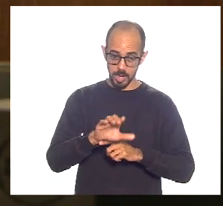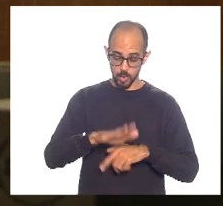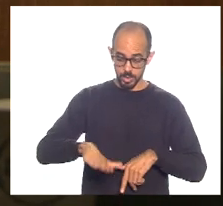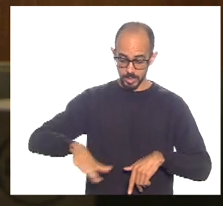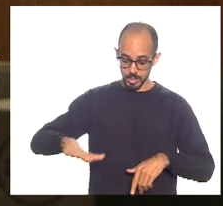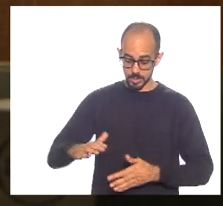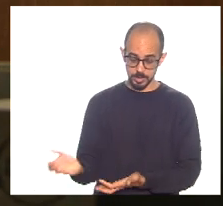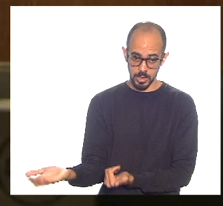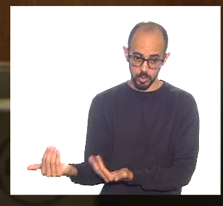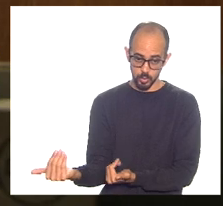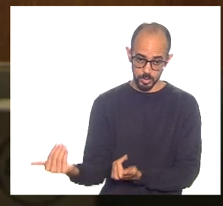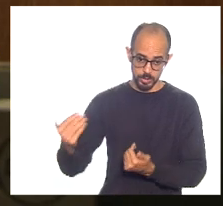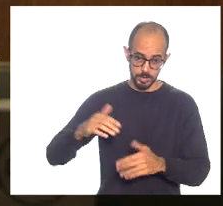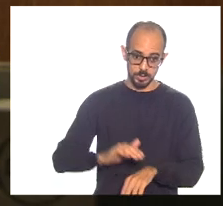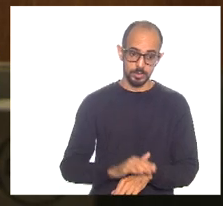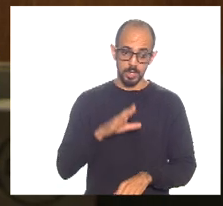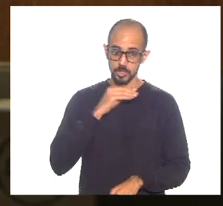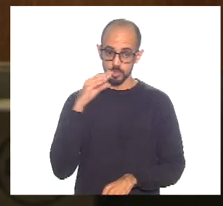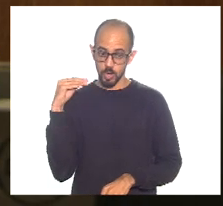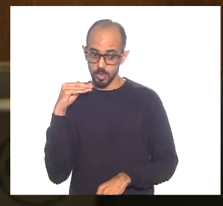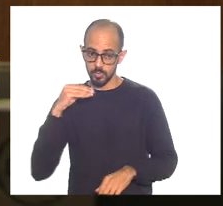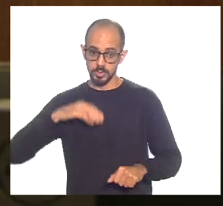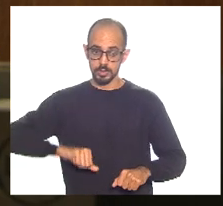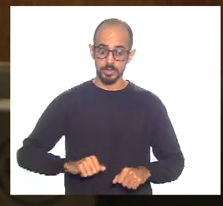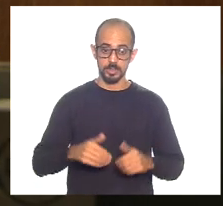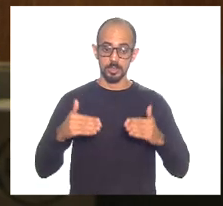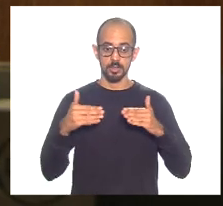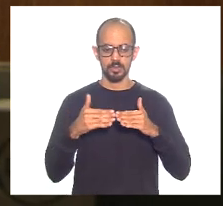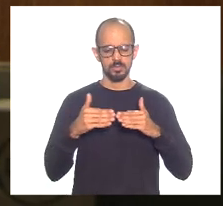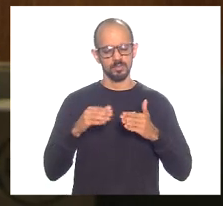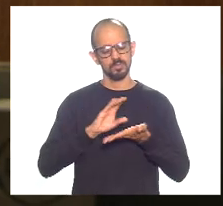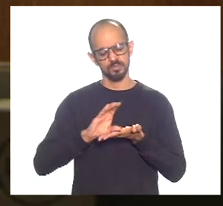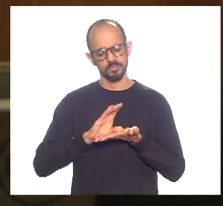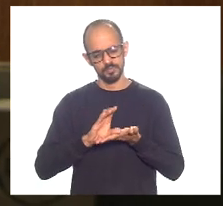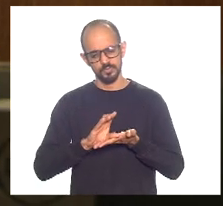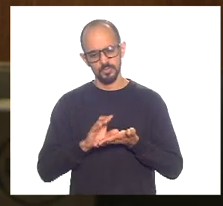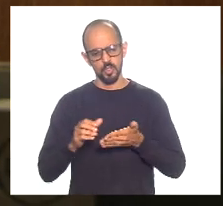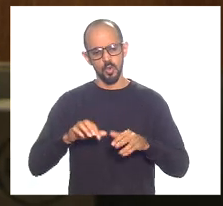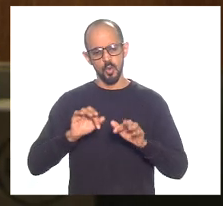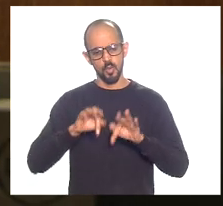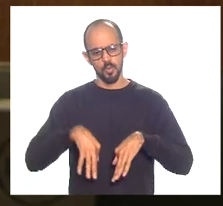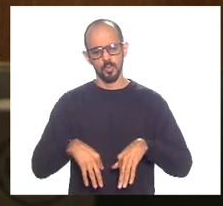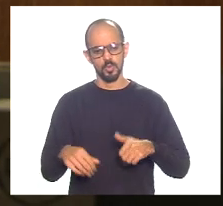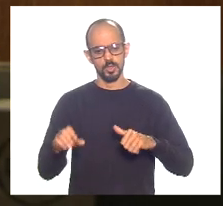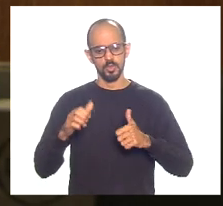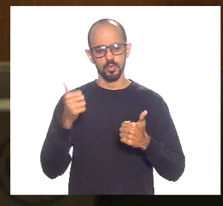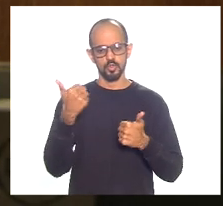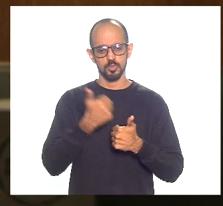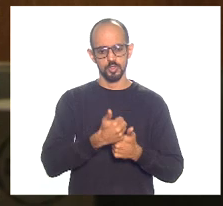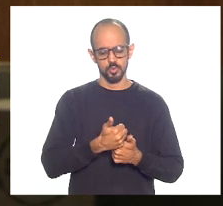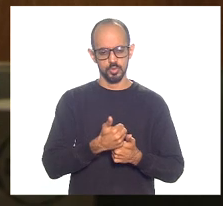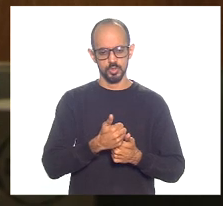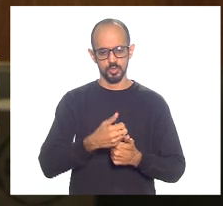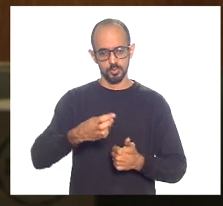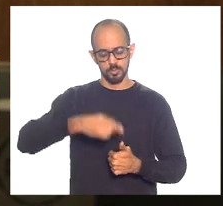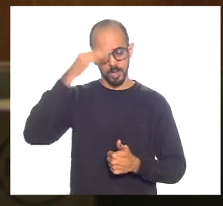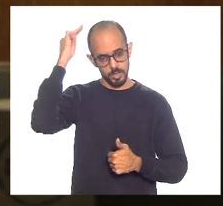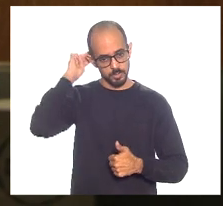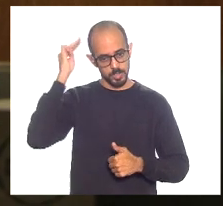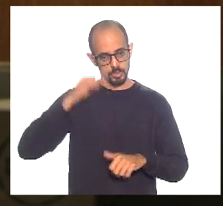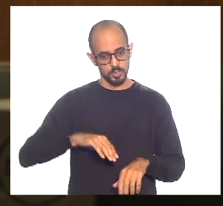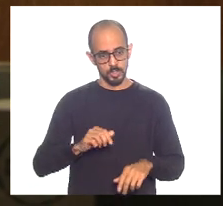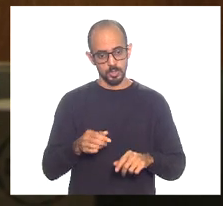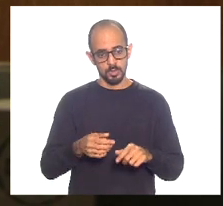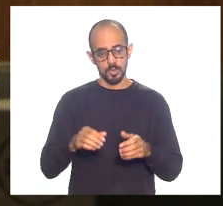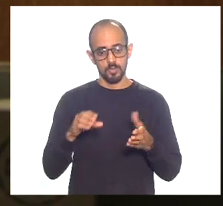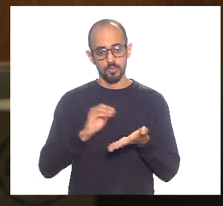providências. Parecer da Comissão de Constituição e Justiça pela condicionalidade com emendas, concluído por substitutivo, relator deputado Márcio Pacheco. Pendente de pareceres das comissões de